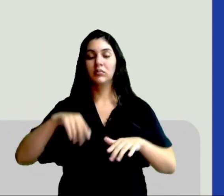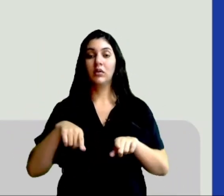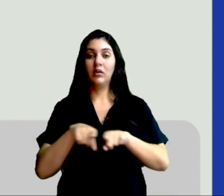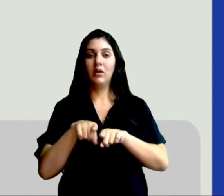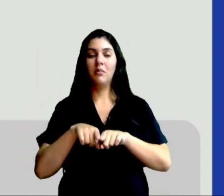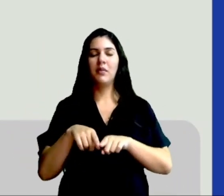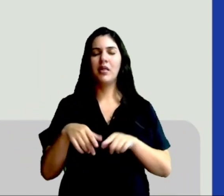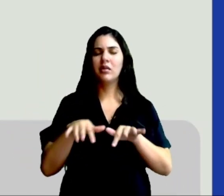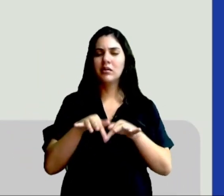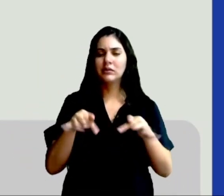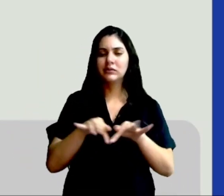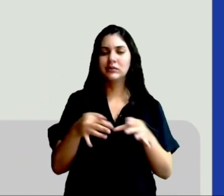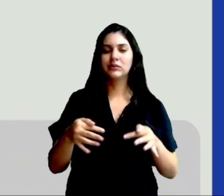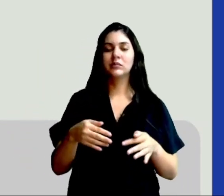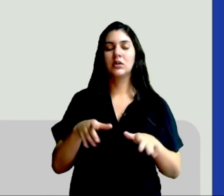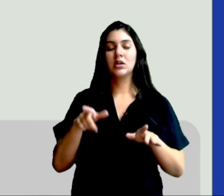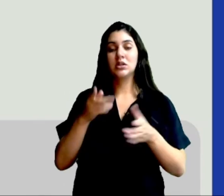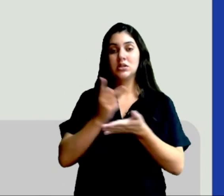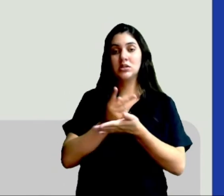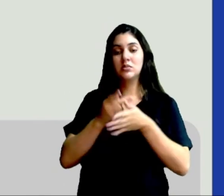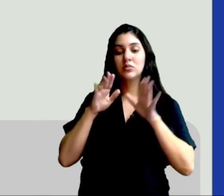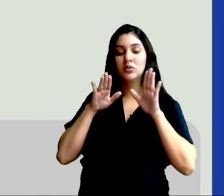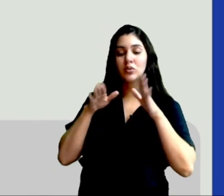também modestas, né? Sendo concentrada ali